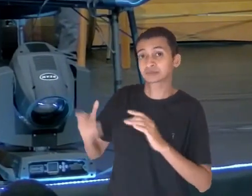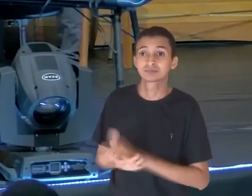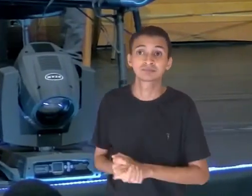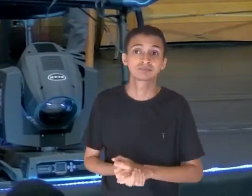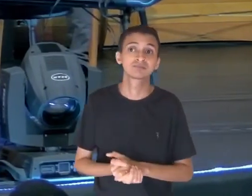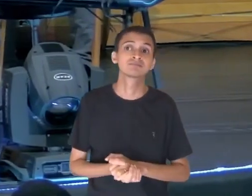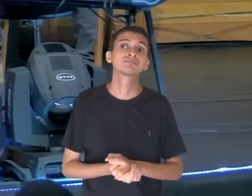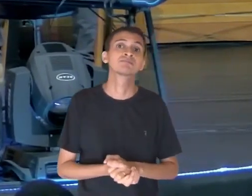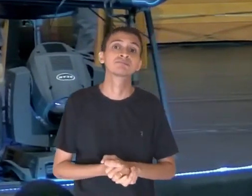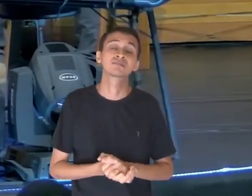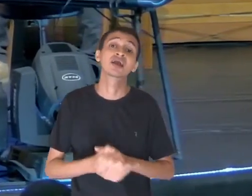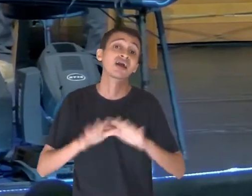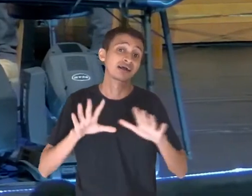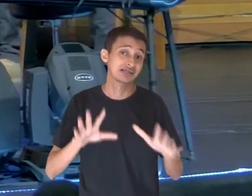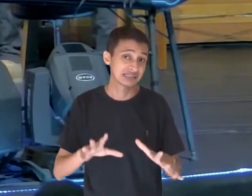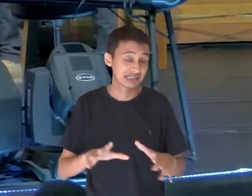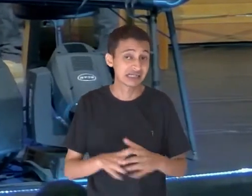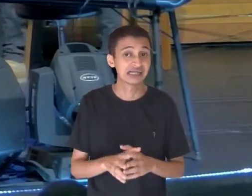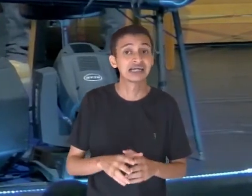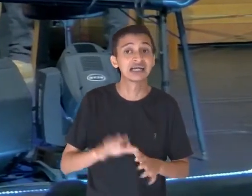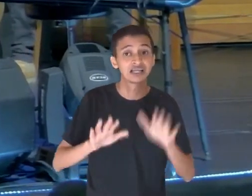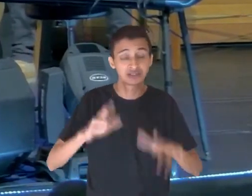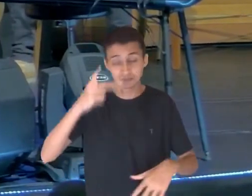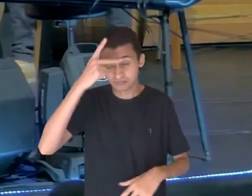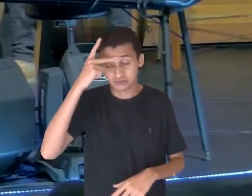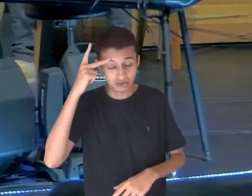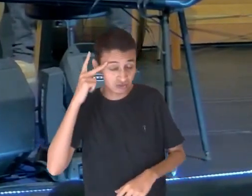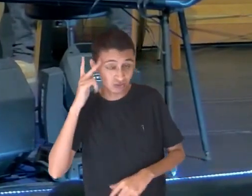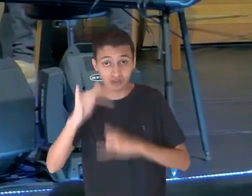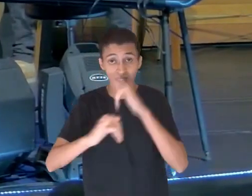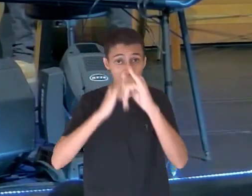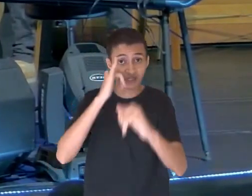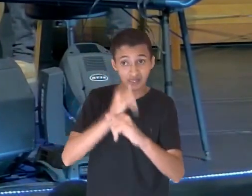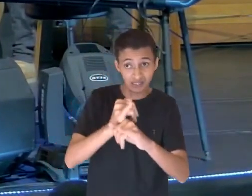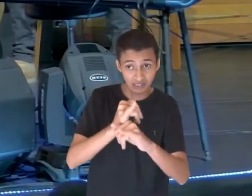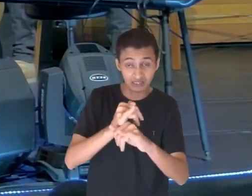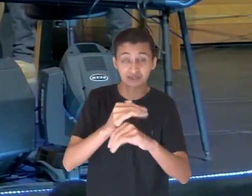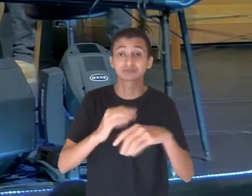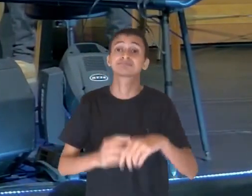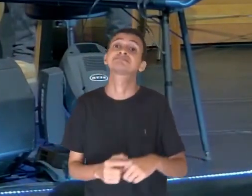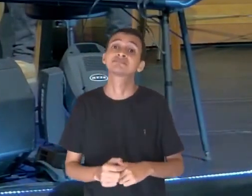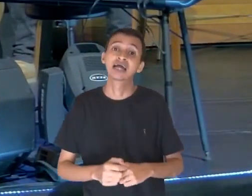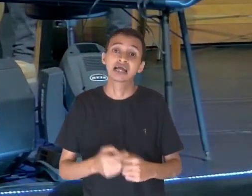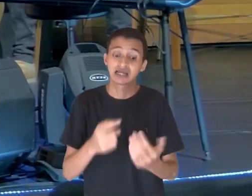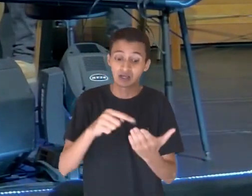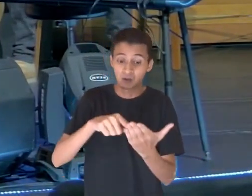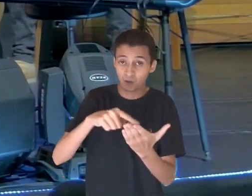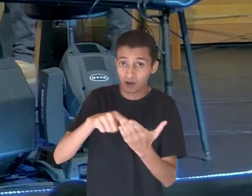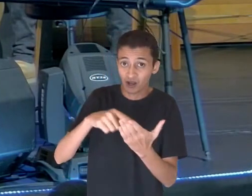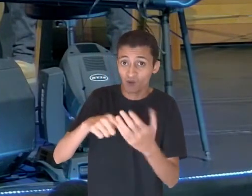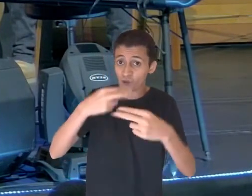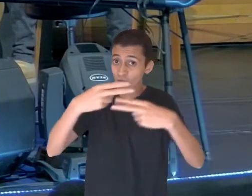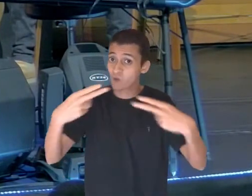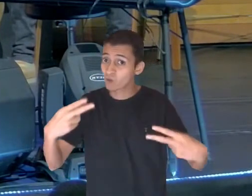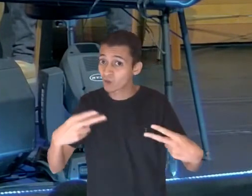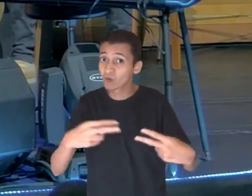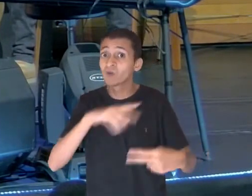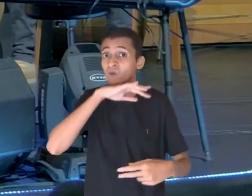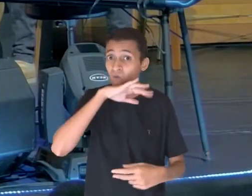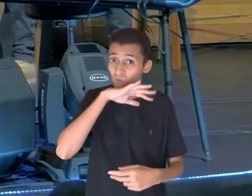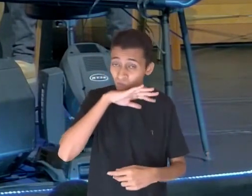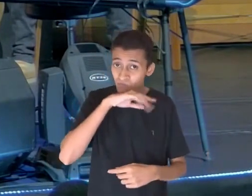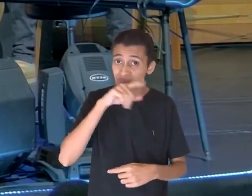olhar o TikTok, aquelas coisas lá que aparecem, na hora de zapear aqueles canais que o sangue